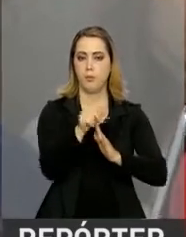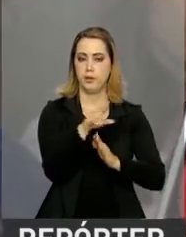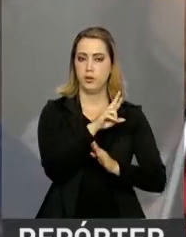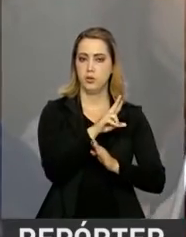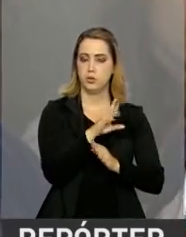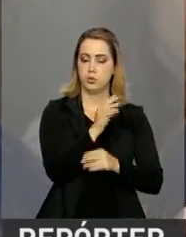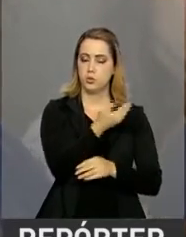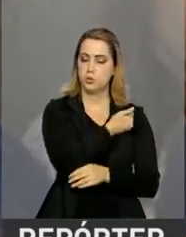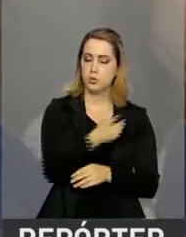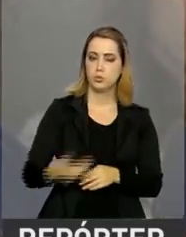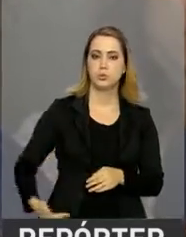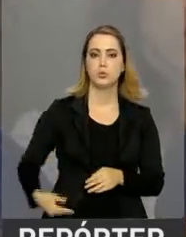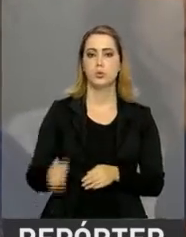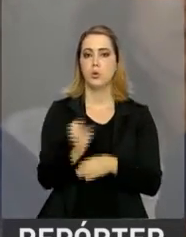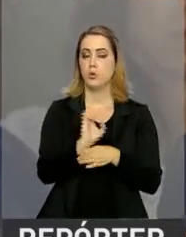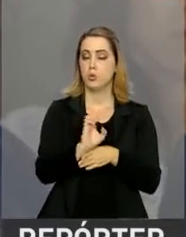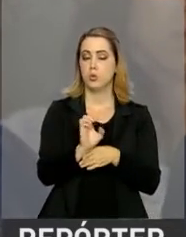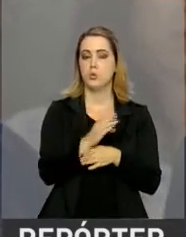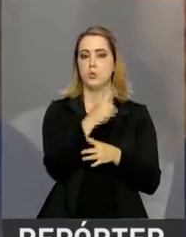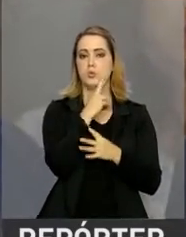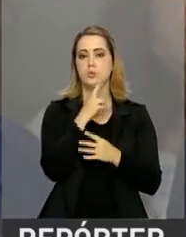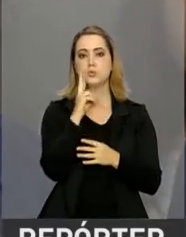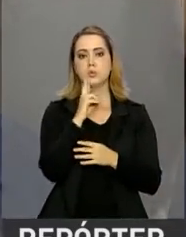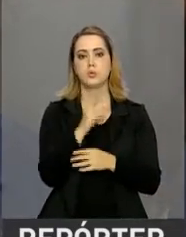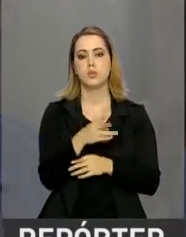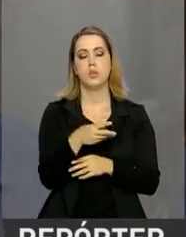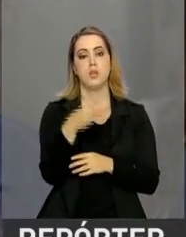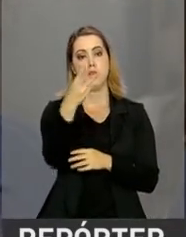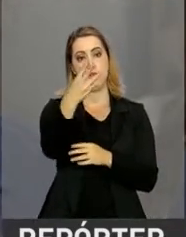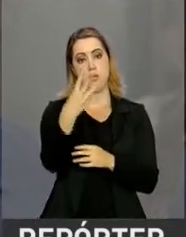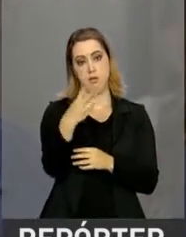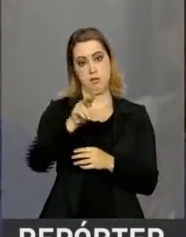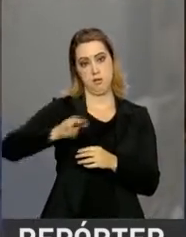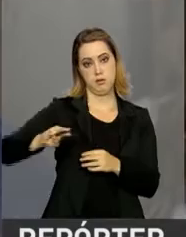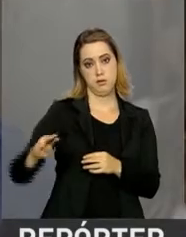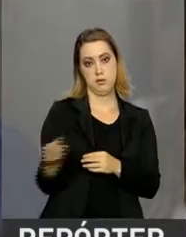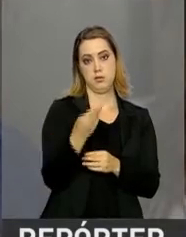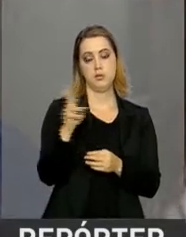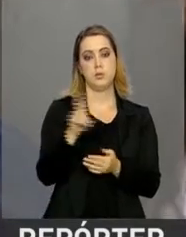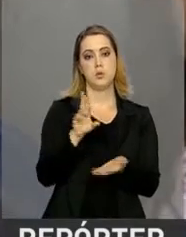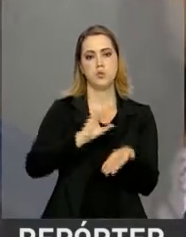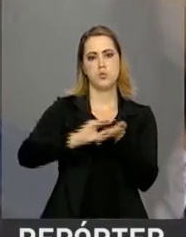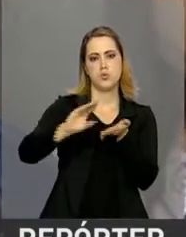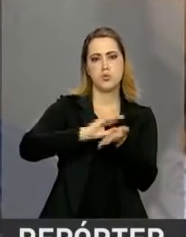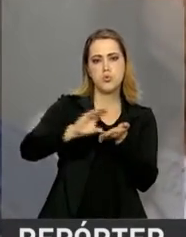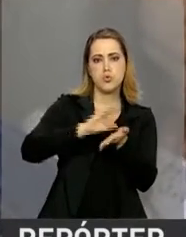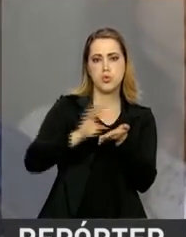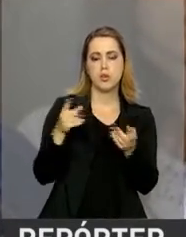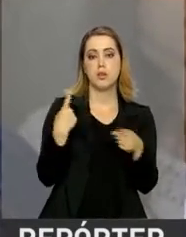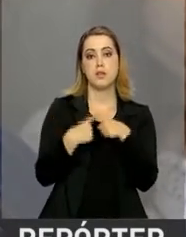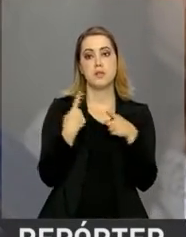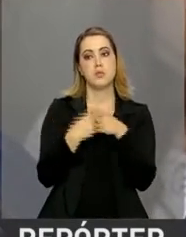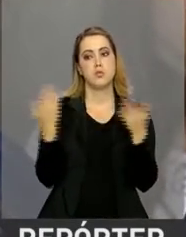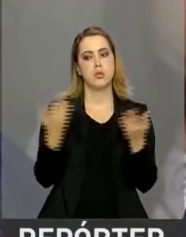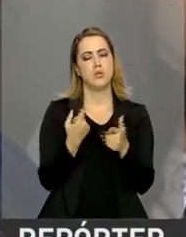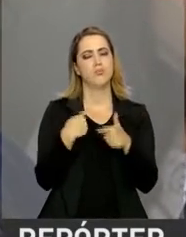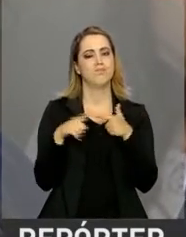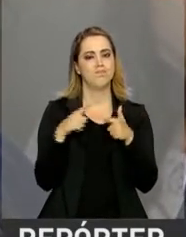nessa emergência. Então, no total, nós liberamos quase 3 milhões de reais para essa questão emergencial. Mas eu volto a